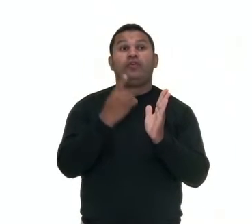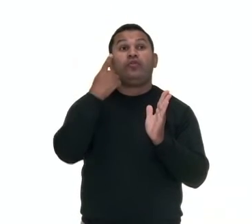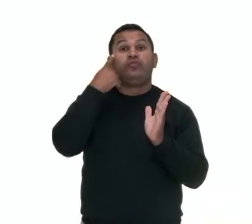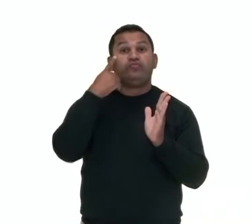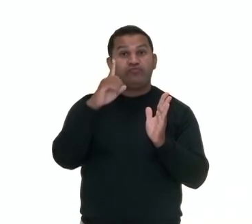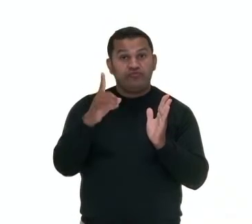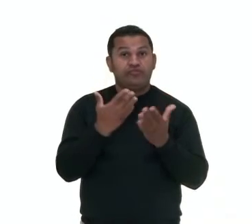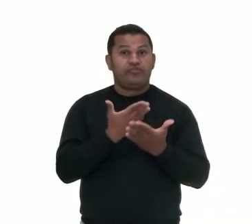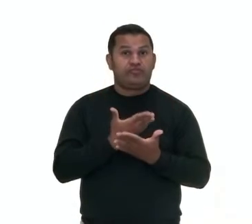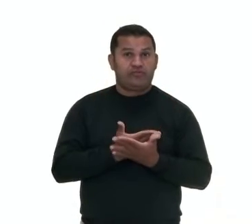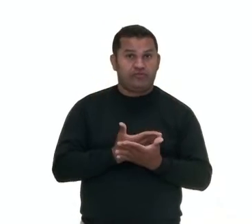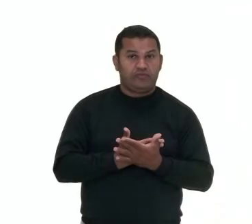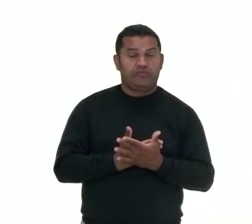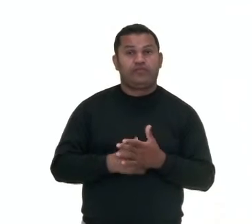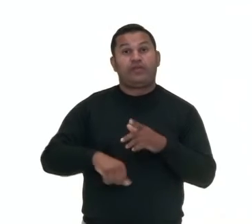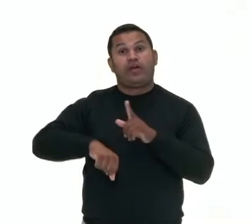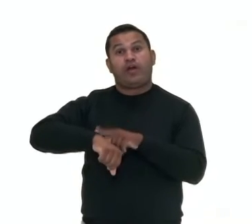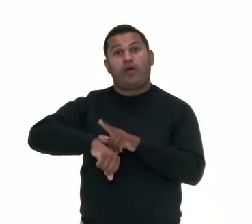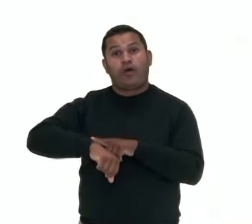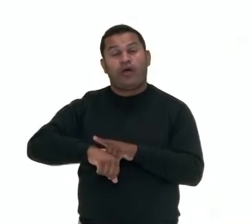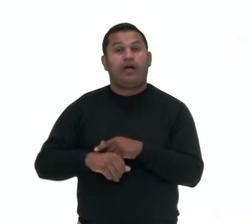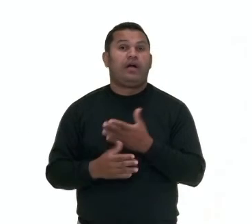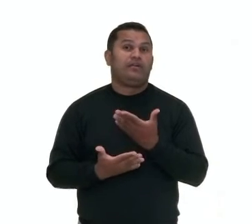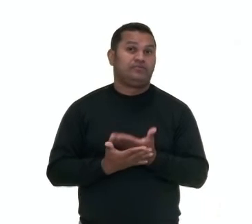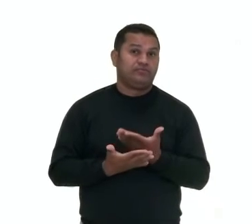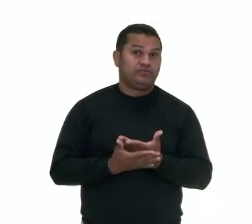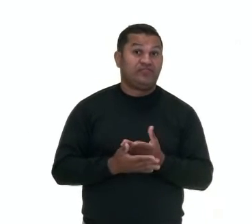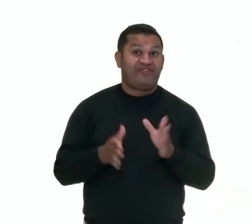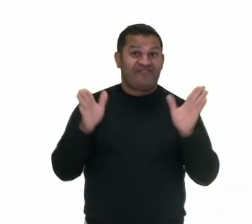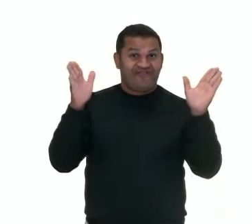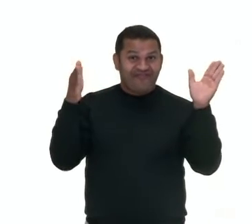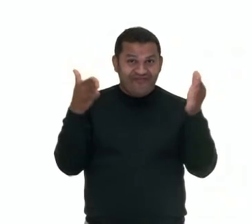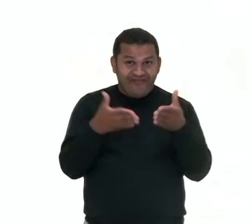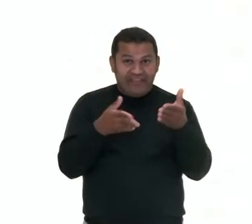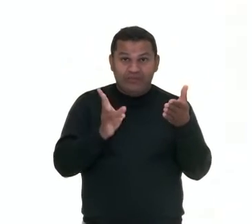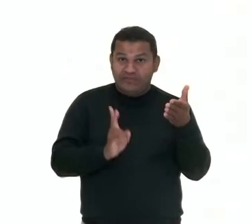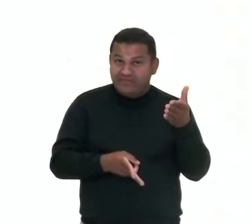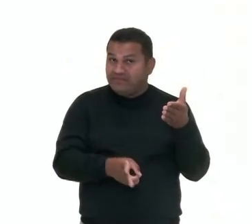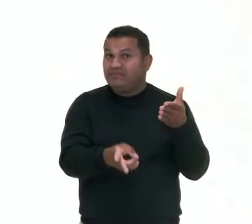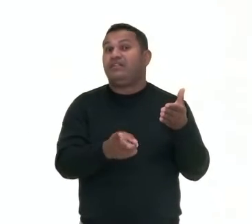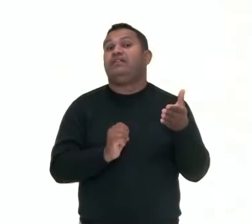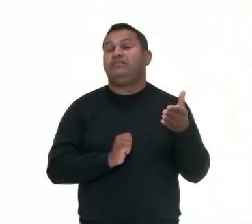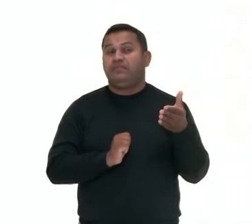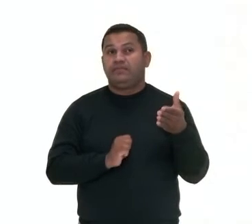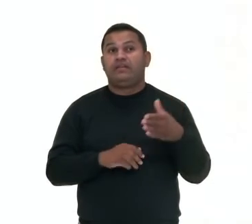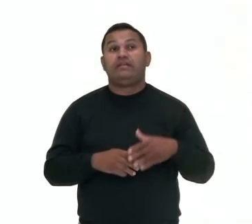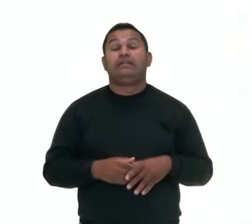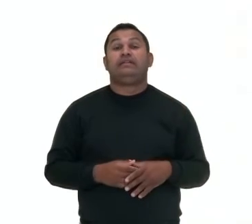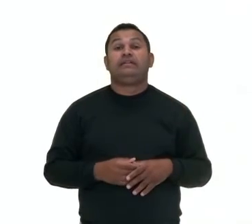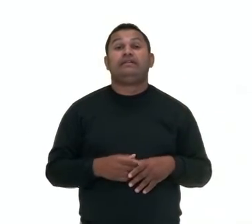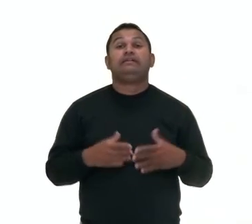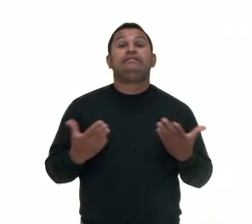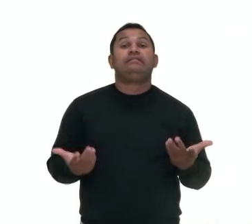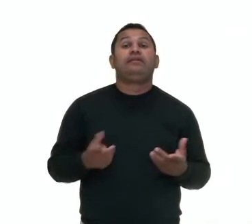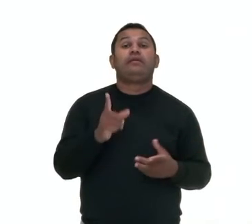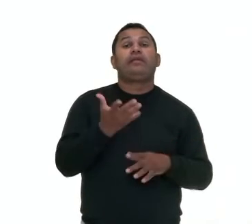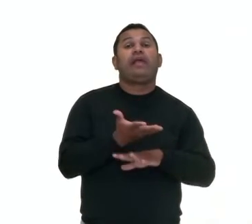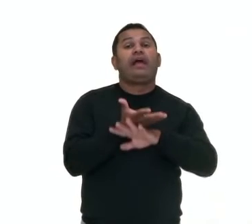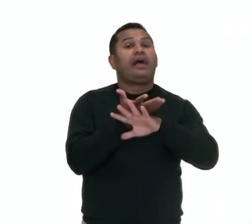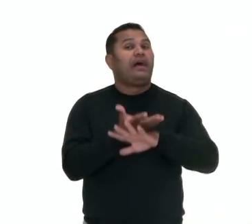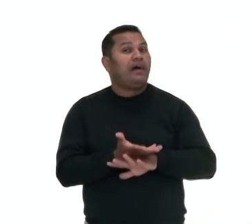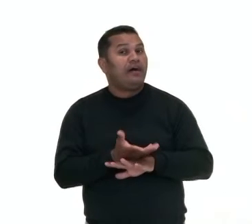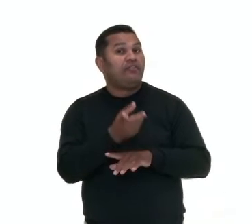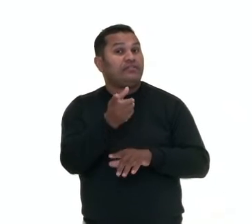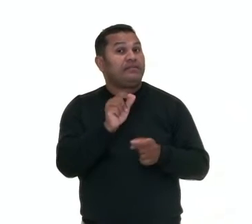semana, os horários fixos para estudar. Quais seriam, inclusive, as matérias que você precisa estudar na